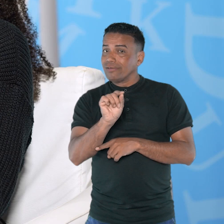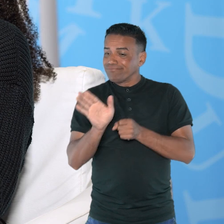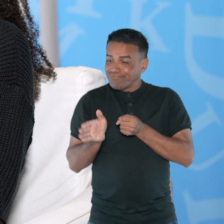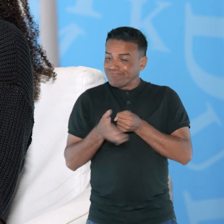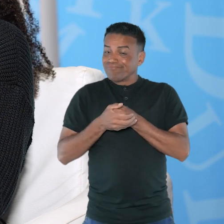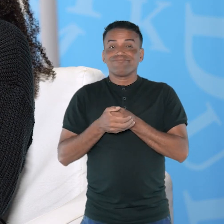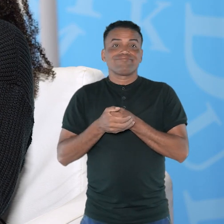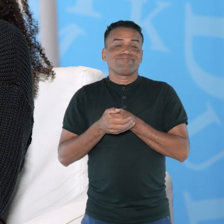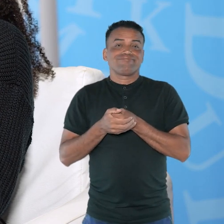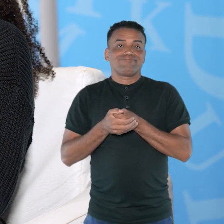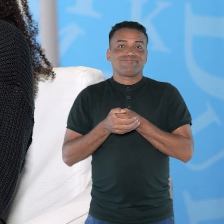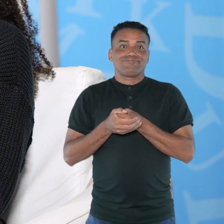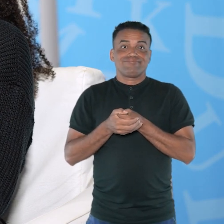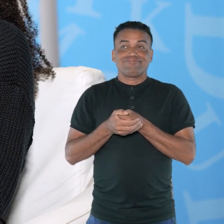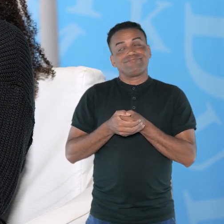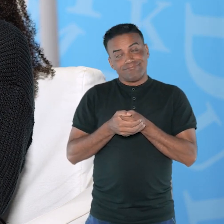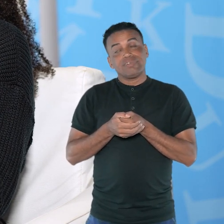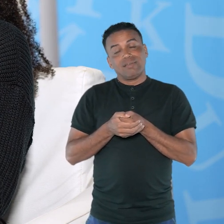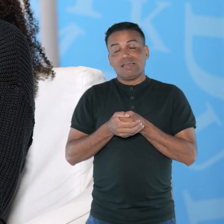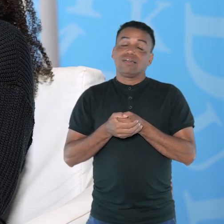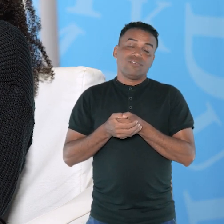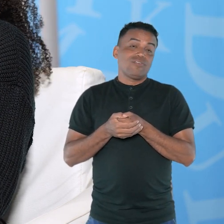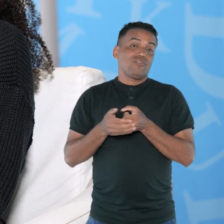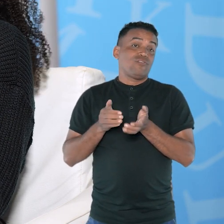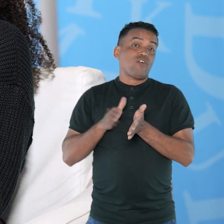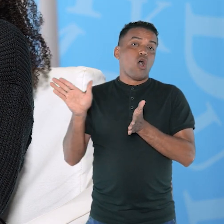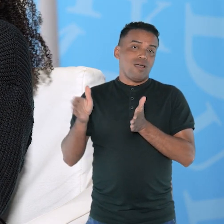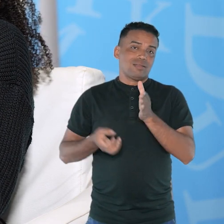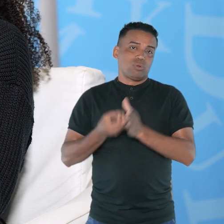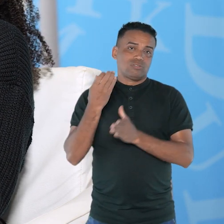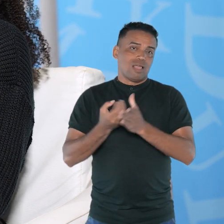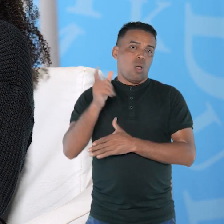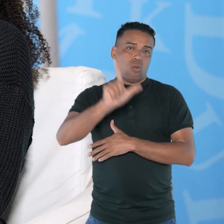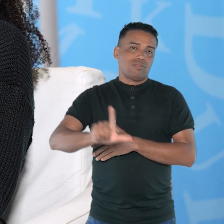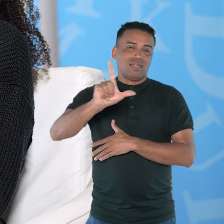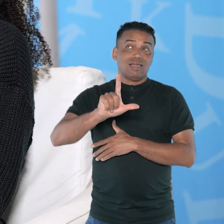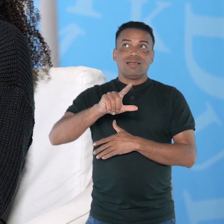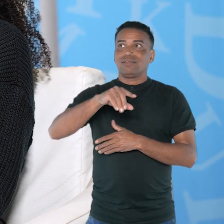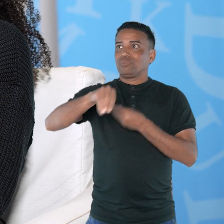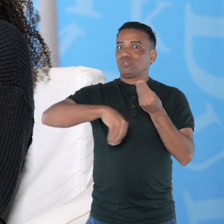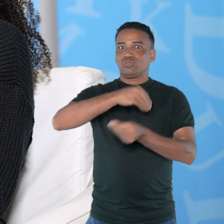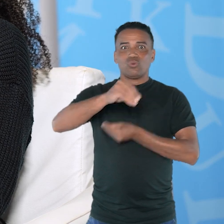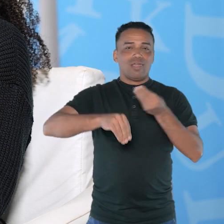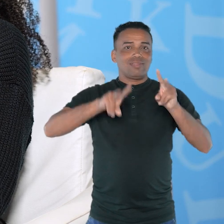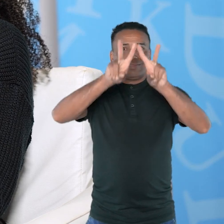nesse apagamento e silenciamento mesmo da produção literária e desse acesso. Então, eu acho que misturei vários assuntos aqui nessa resposta, mas eu acho